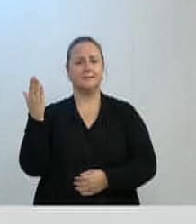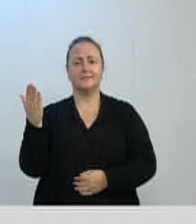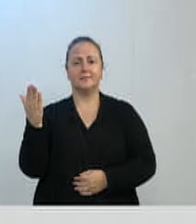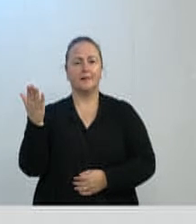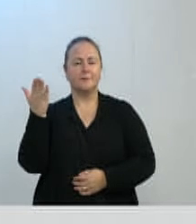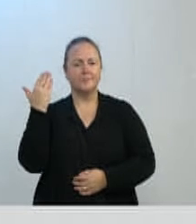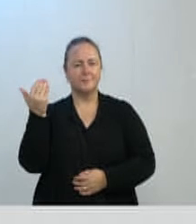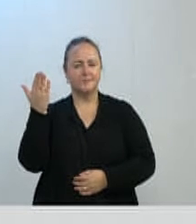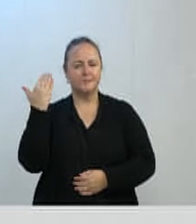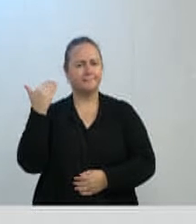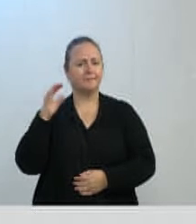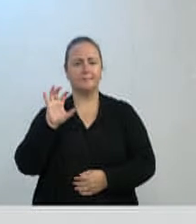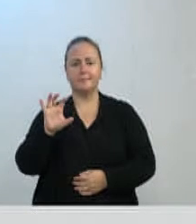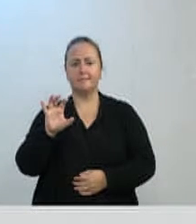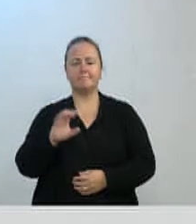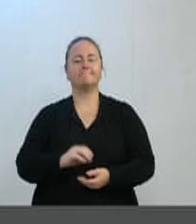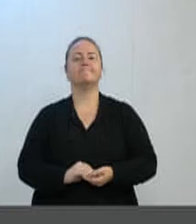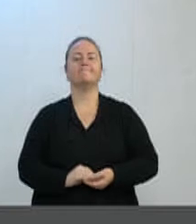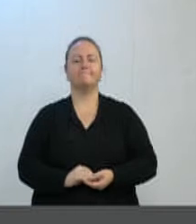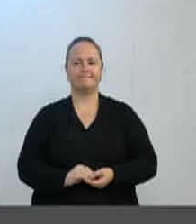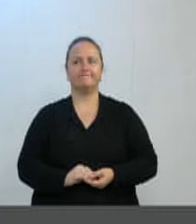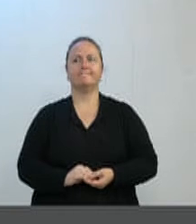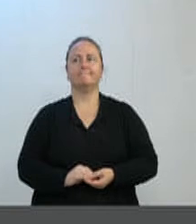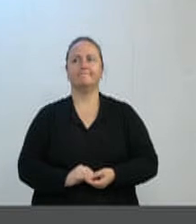em meados do século XX.